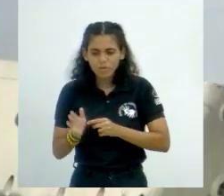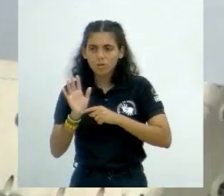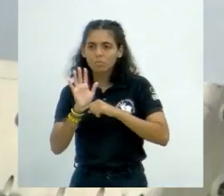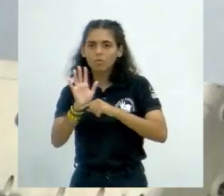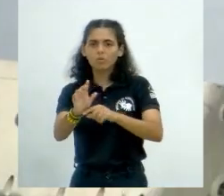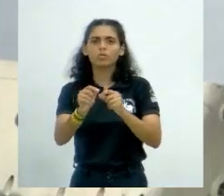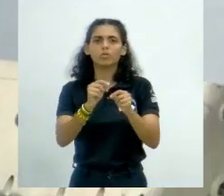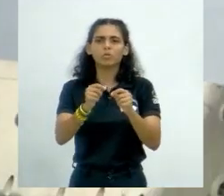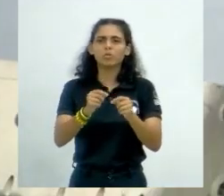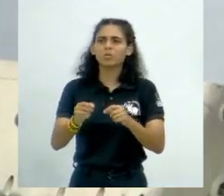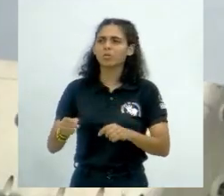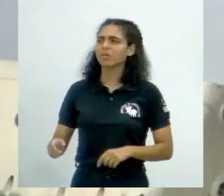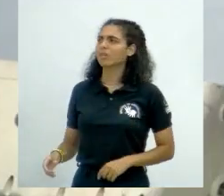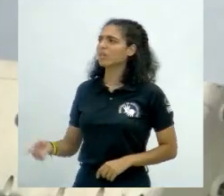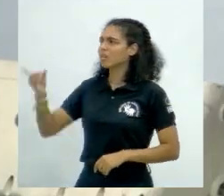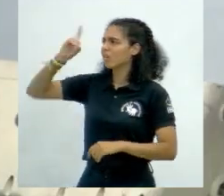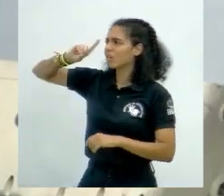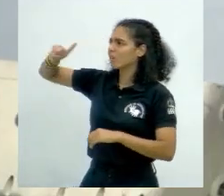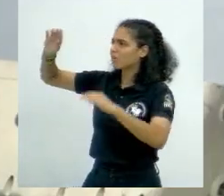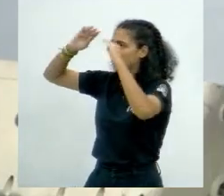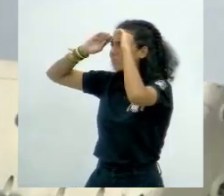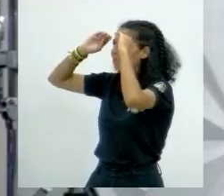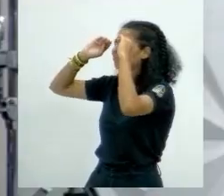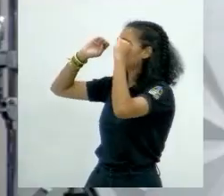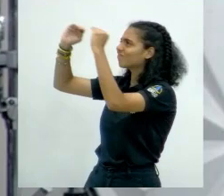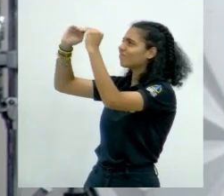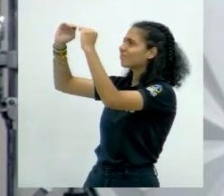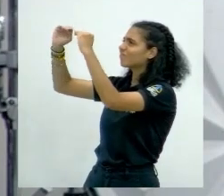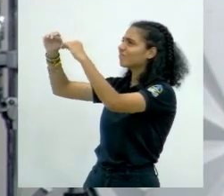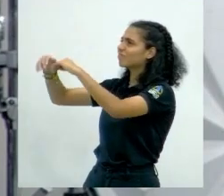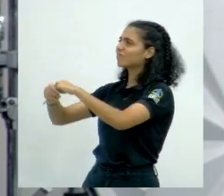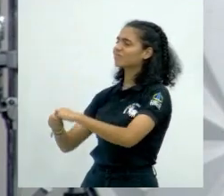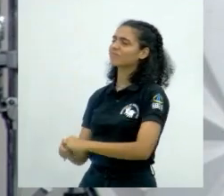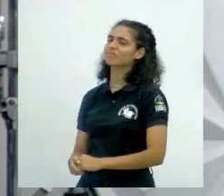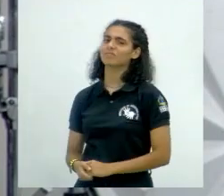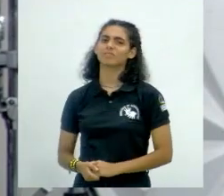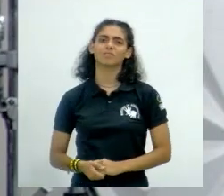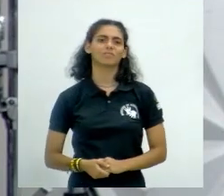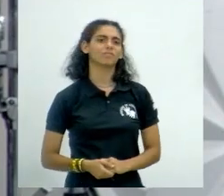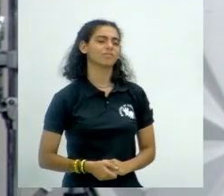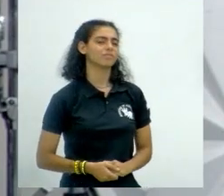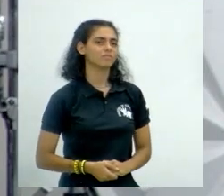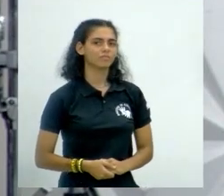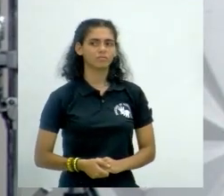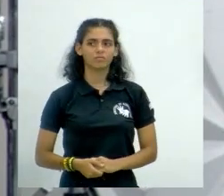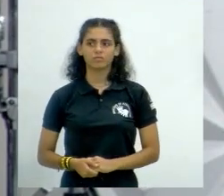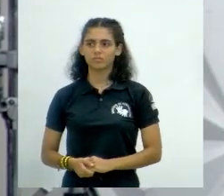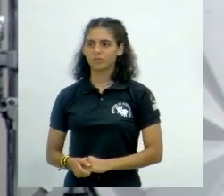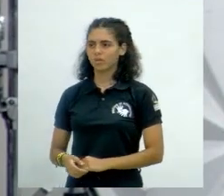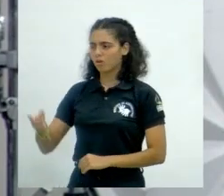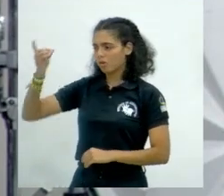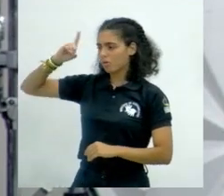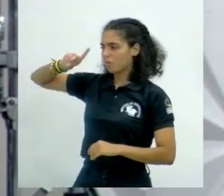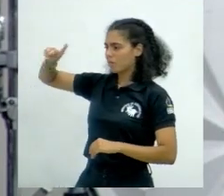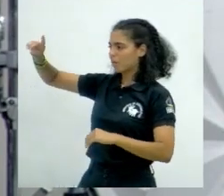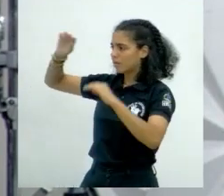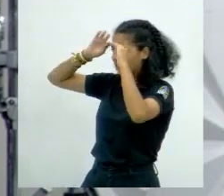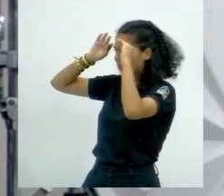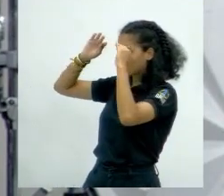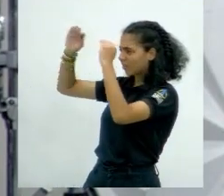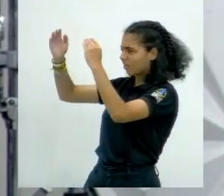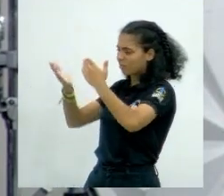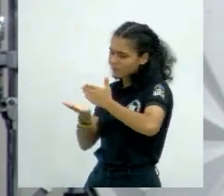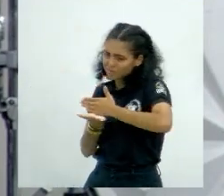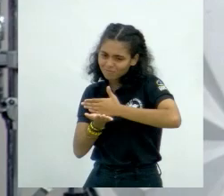temer ao Senhor. Então, se você quer saber se temor do Senhor é o princípio da sabedoria, o que é temer ao Senhor?